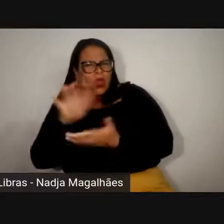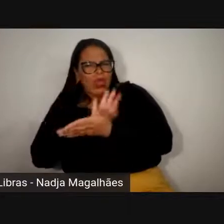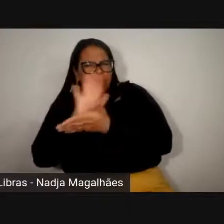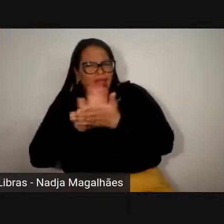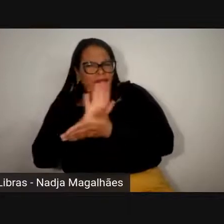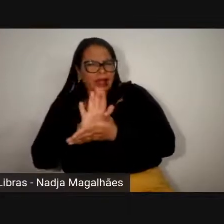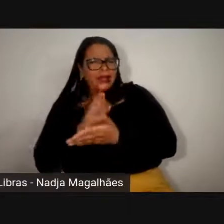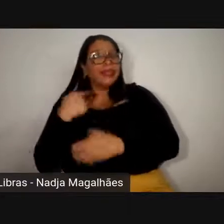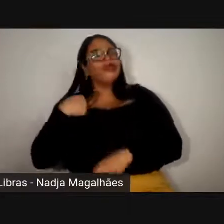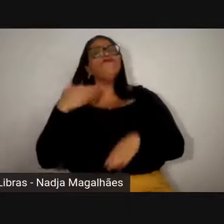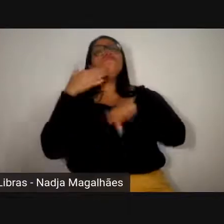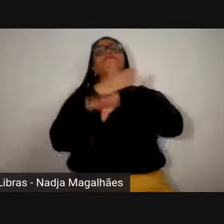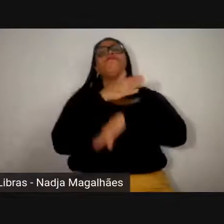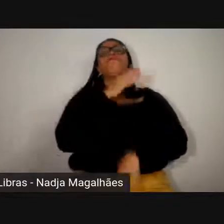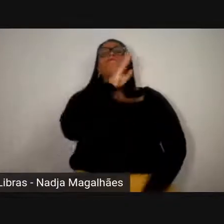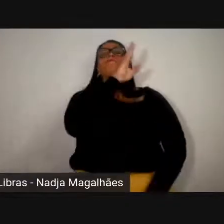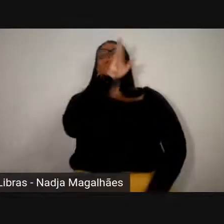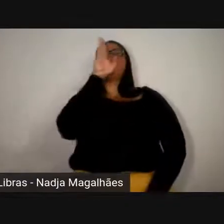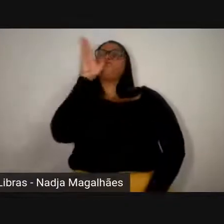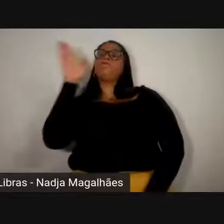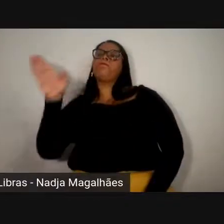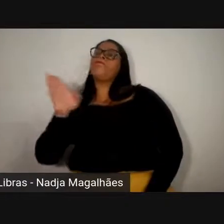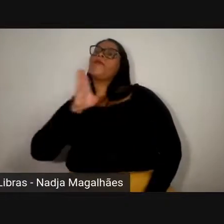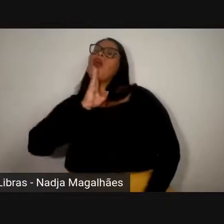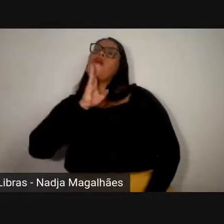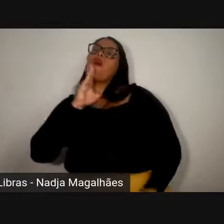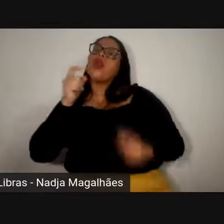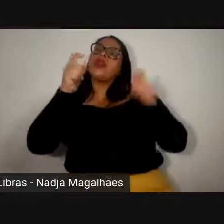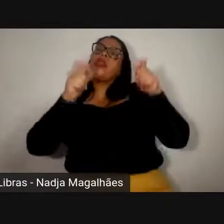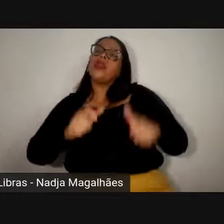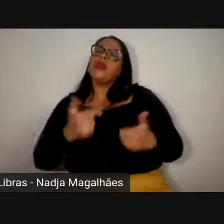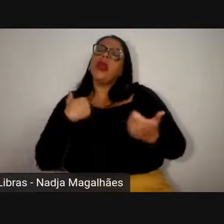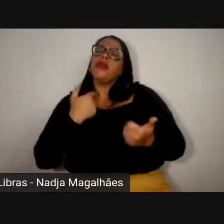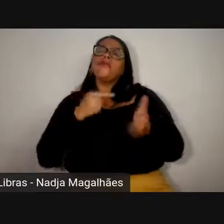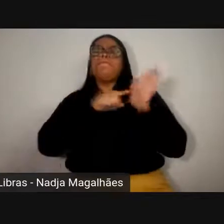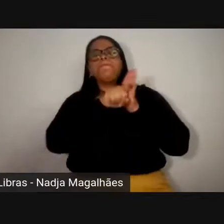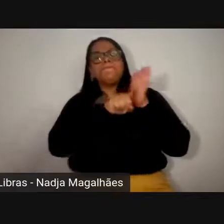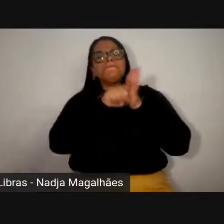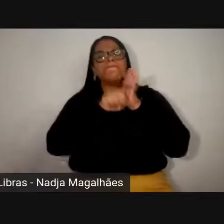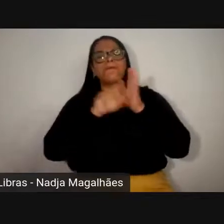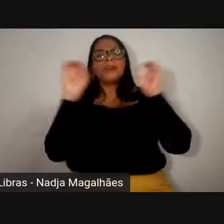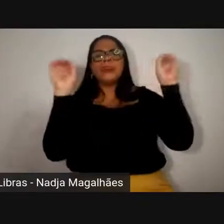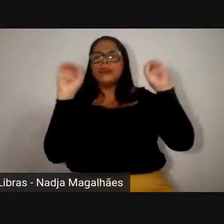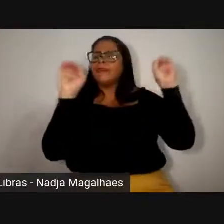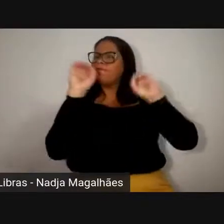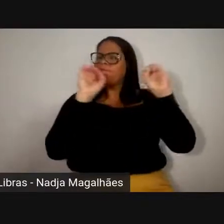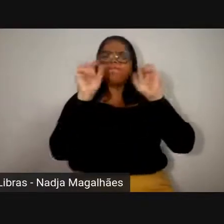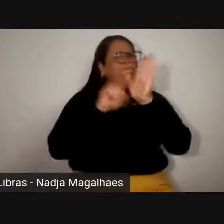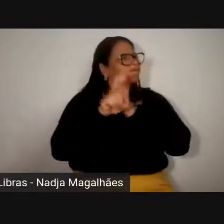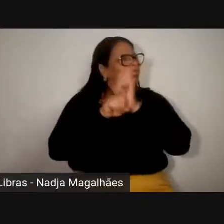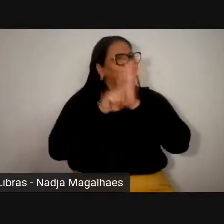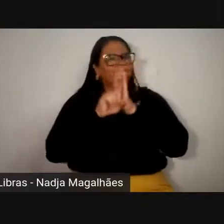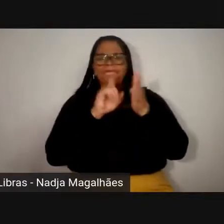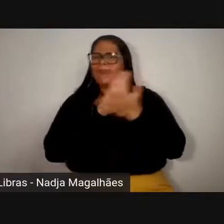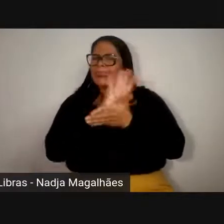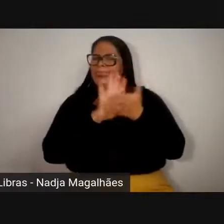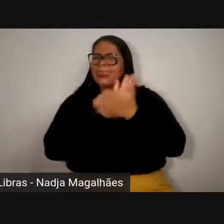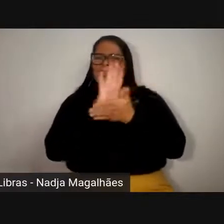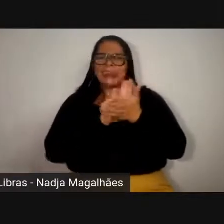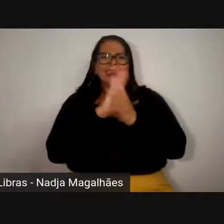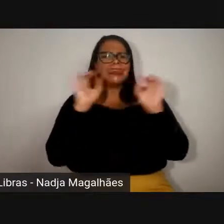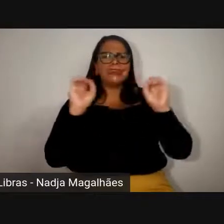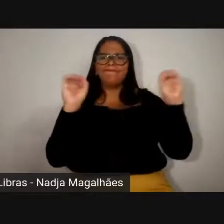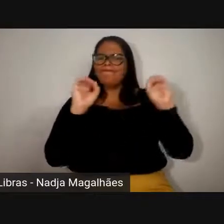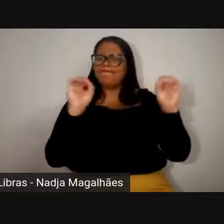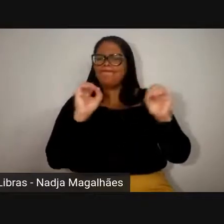buscar informações a respeito disso, até para poder argumentar, E não achei nada. Não tinha nada. Tinha